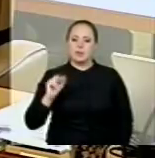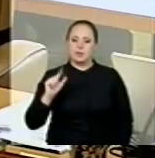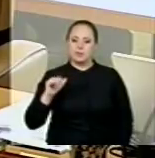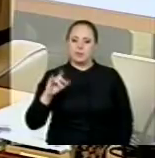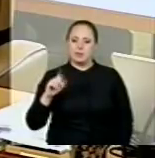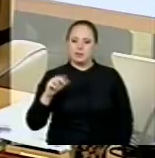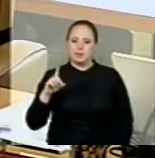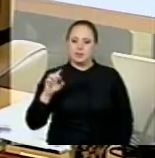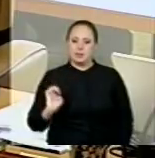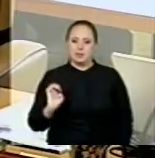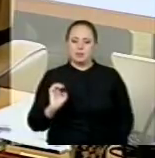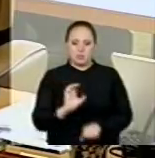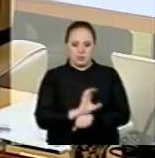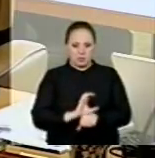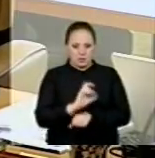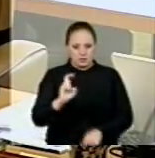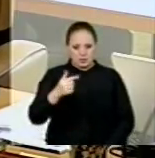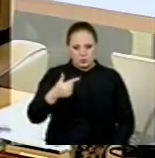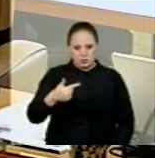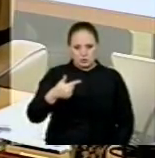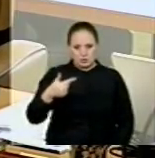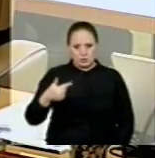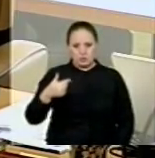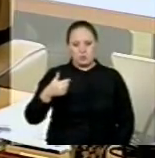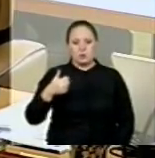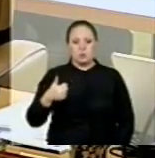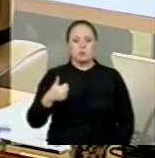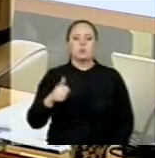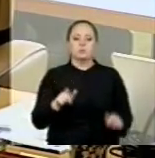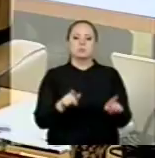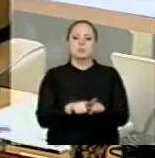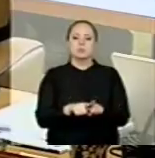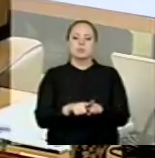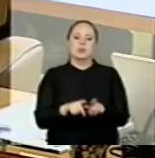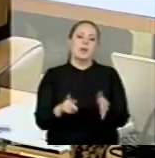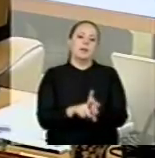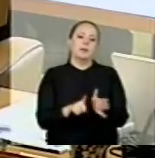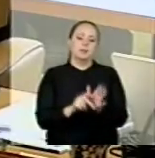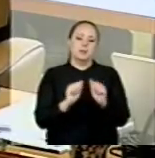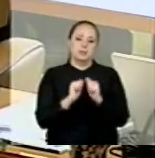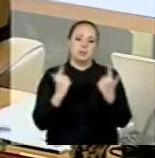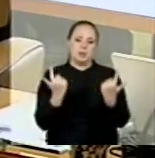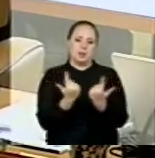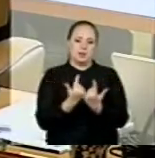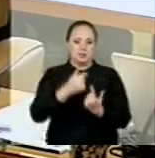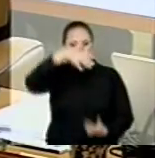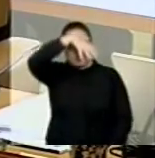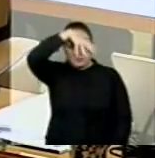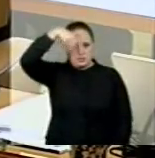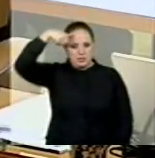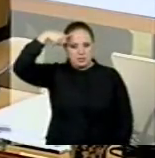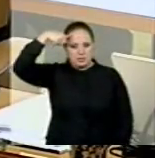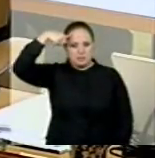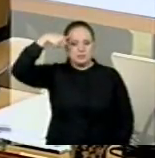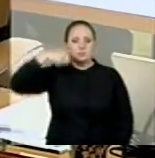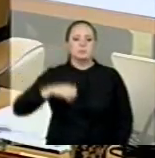resolução 5221, também deste ano, da Assembleia Legislativa daquele Estado. Eu reproduzo